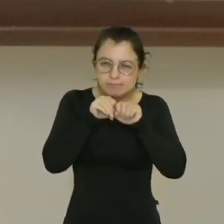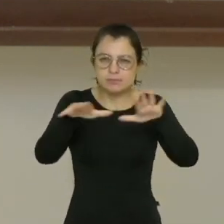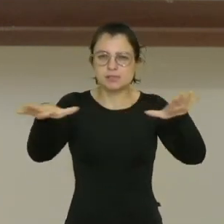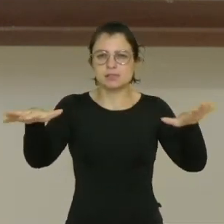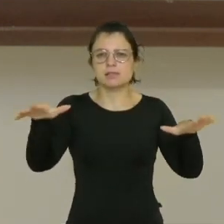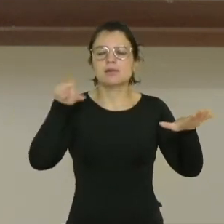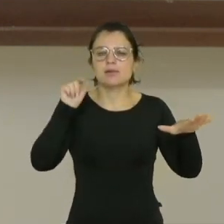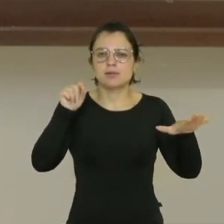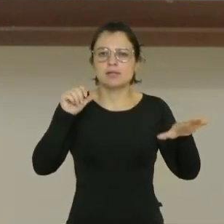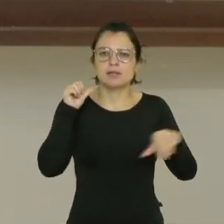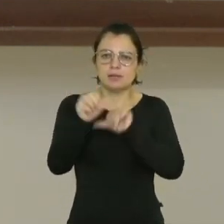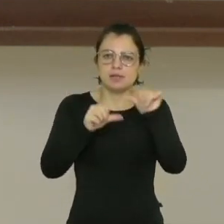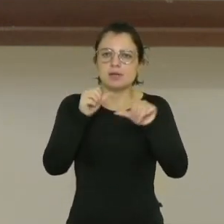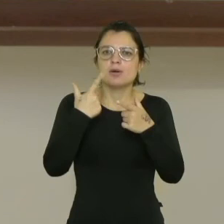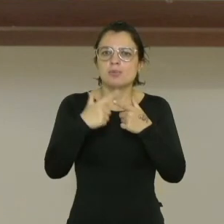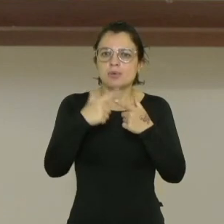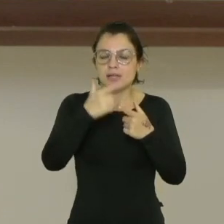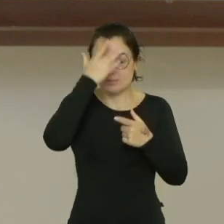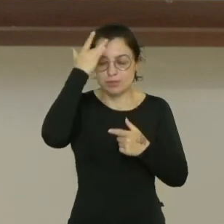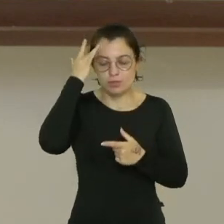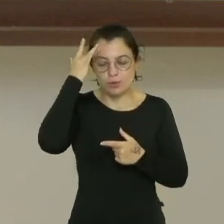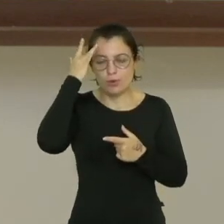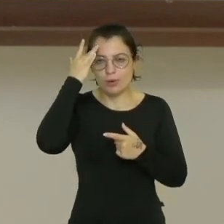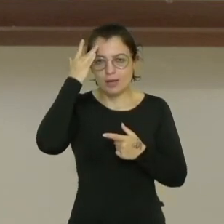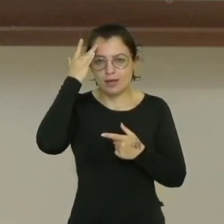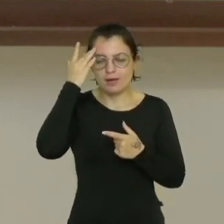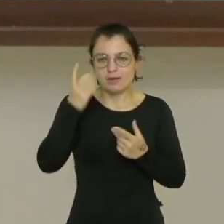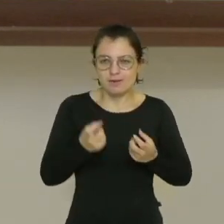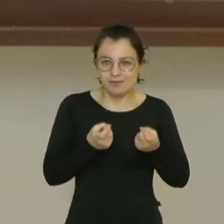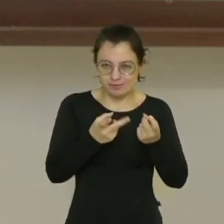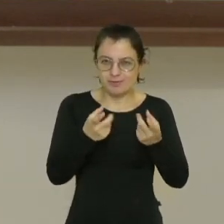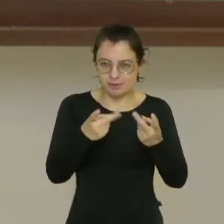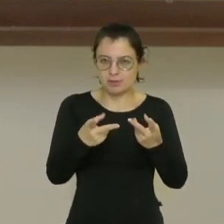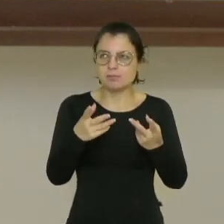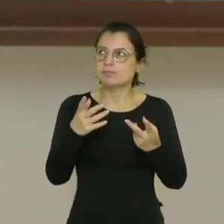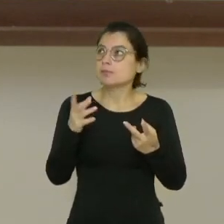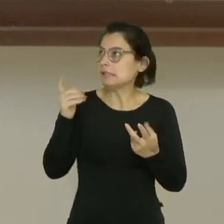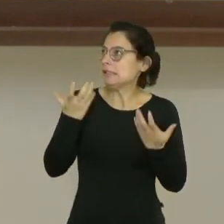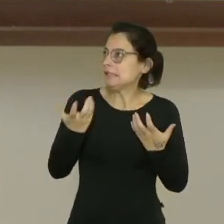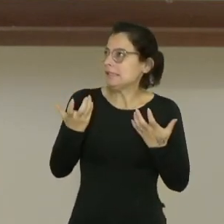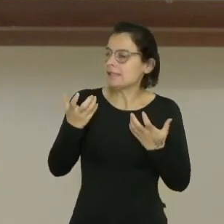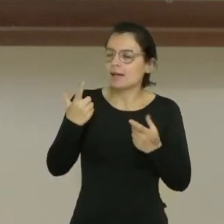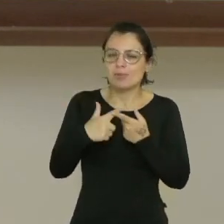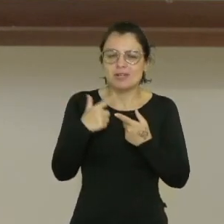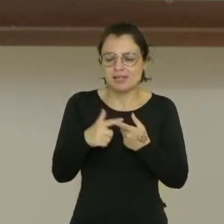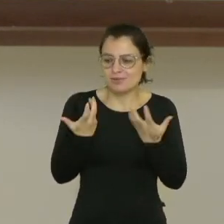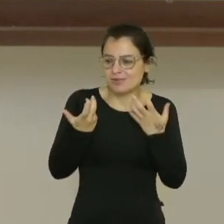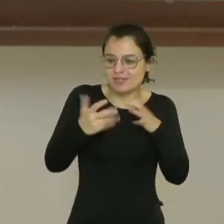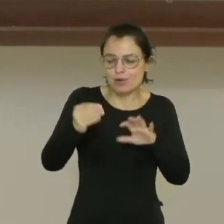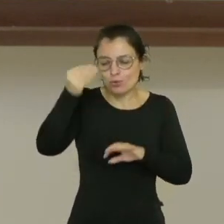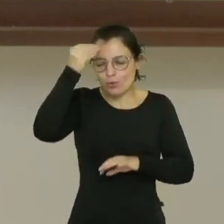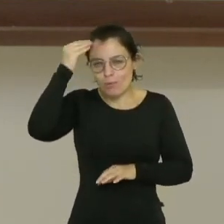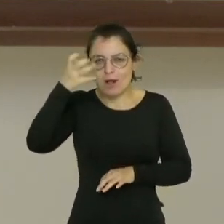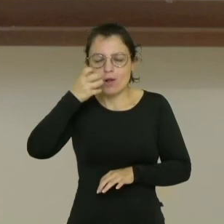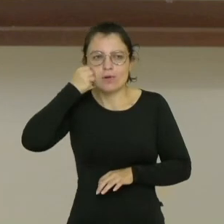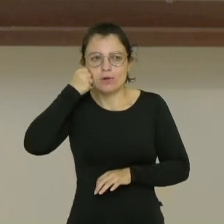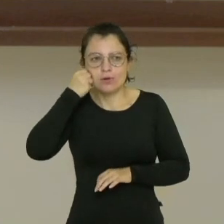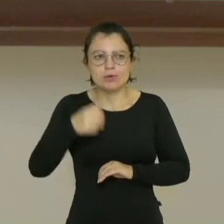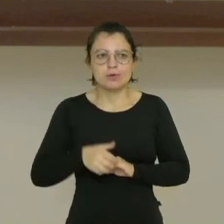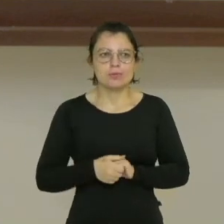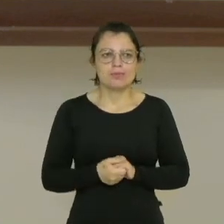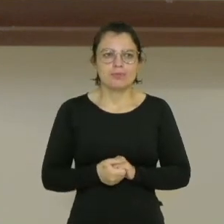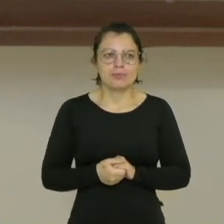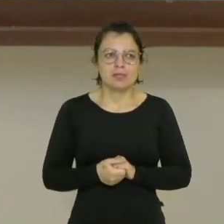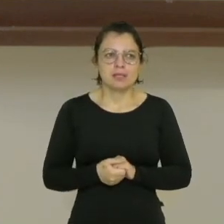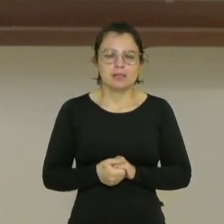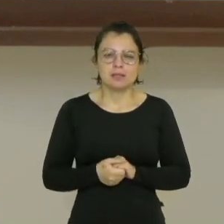era conveniente para os burgueses se afastar da igreja, poder lucrar sem se sentir culpado e sem sentir que estava no pecado,